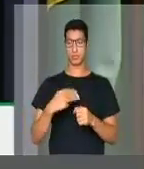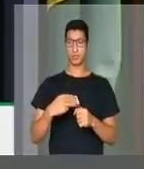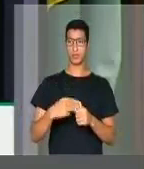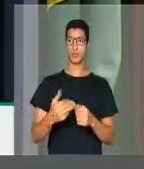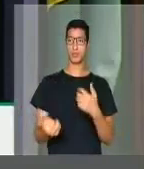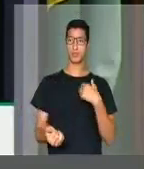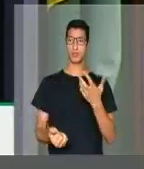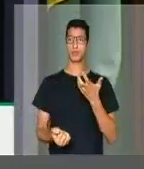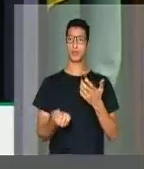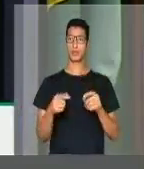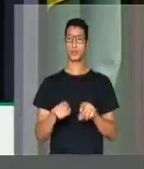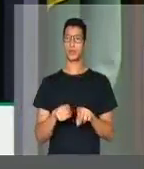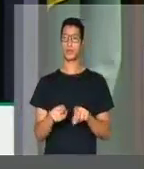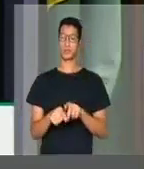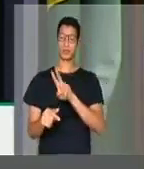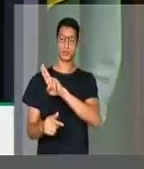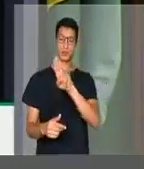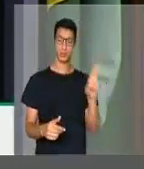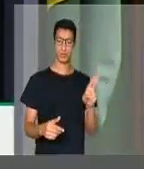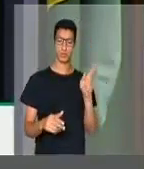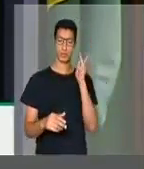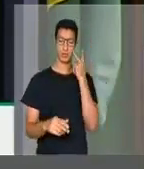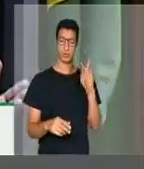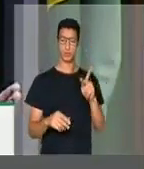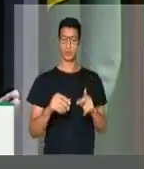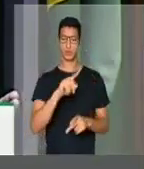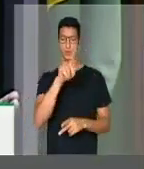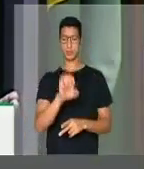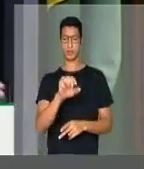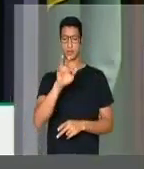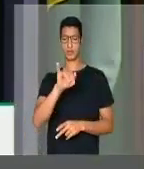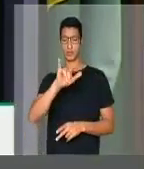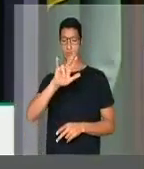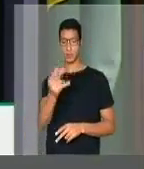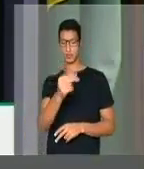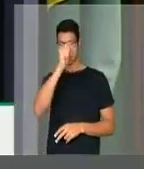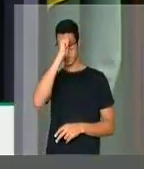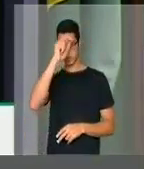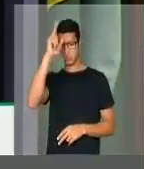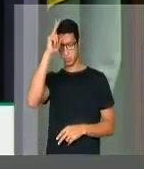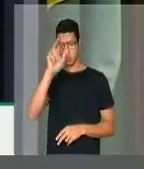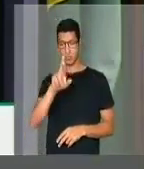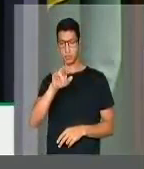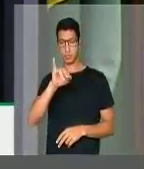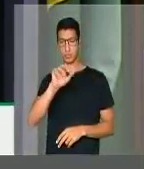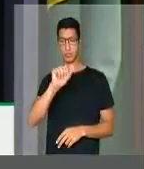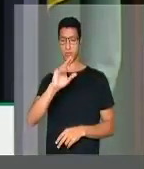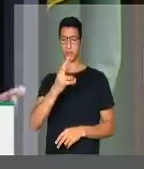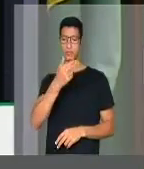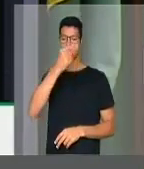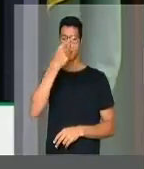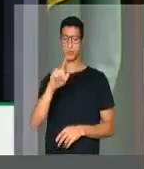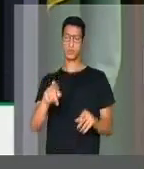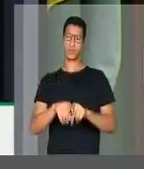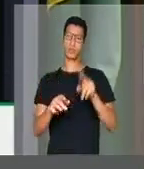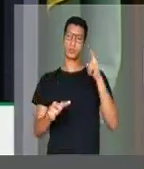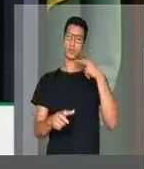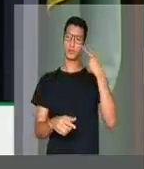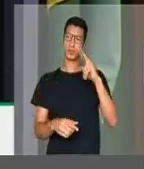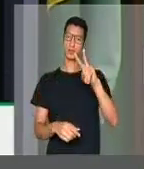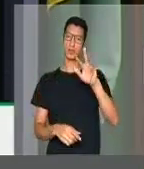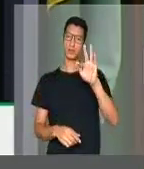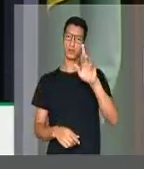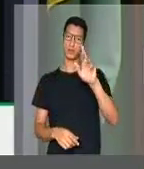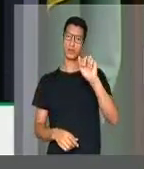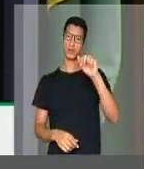quero também em nome do zé filho prefeito de riachão do jacuípe do vereador franklin